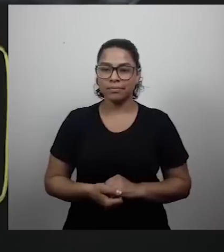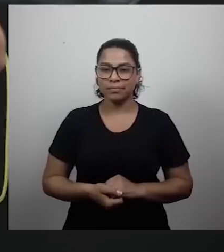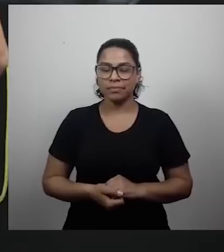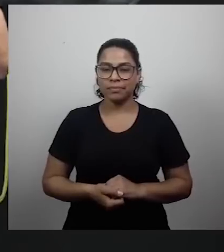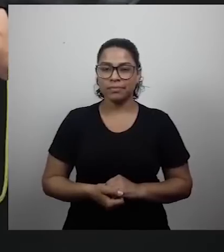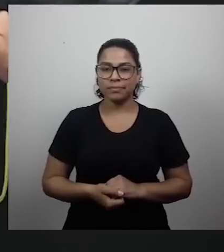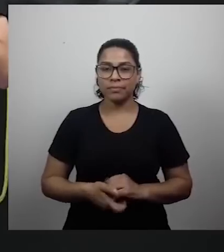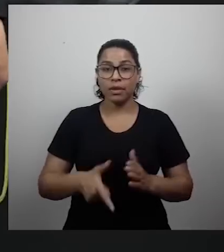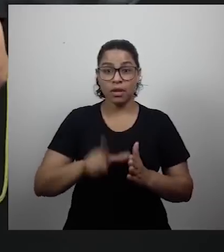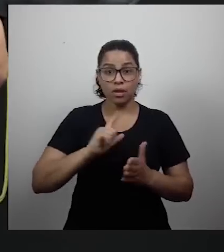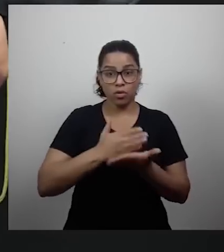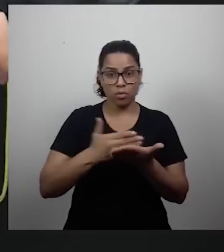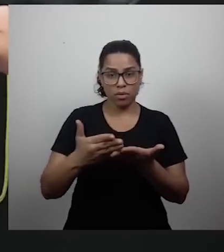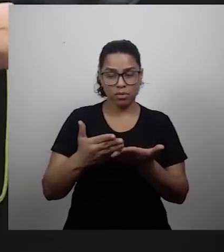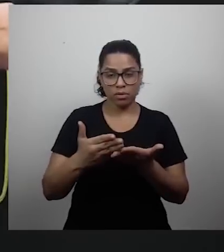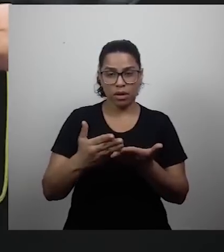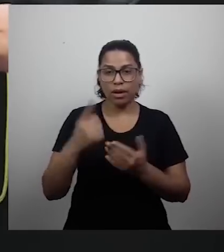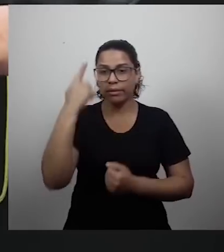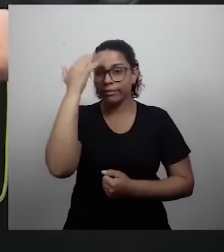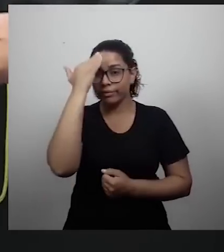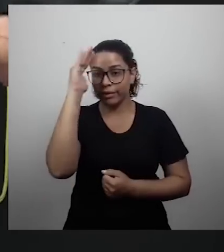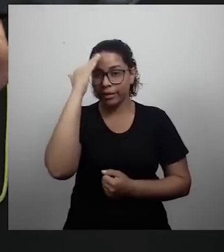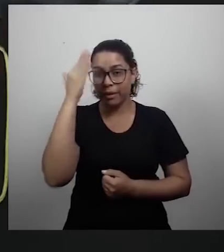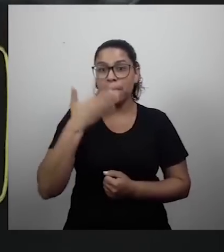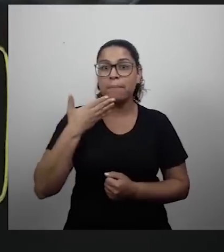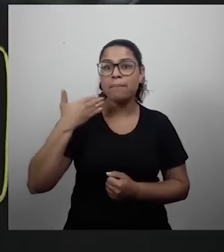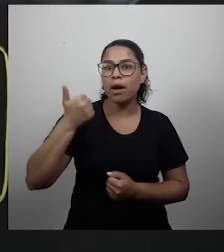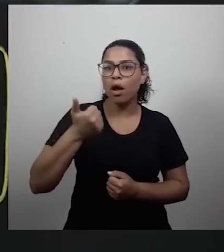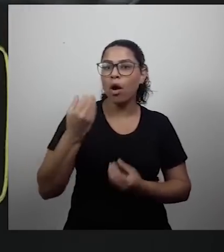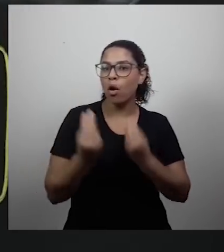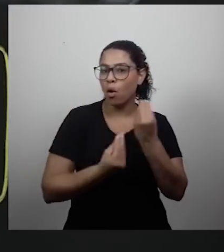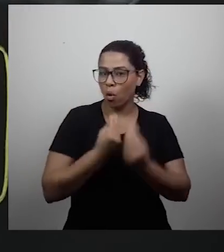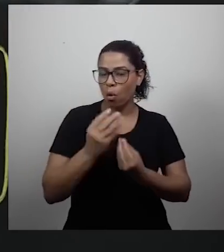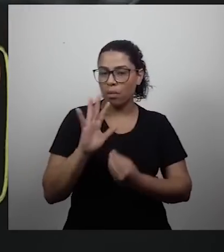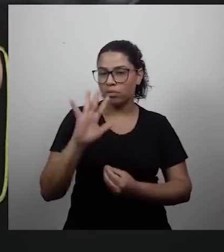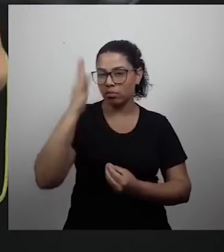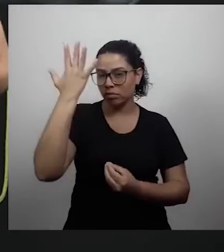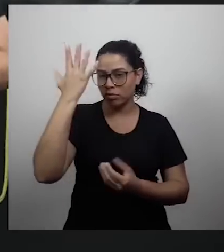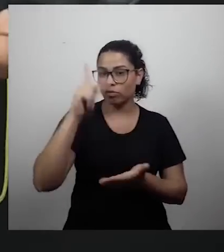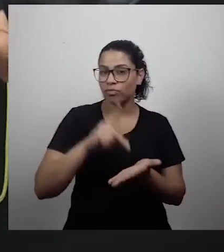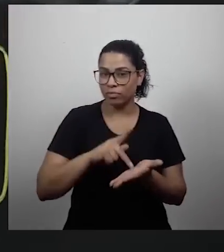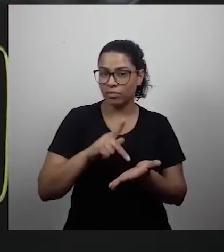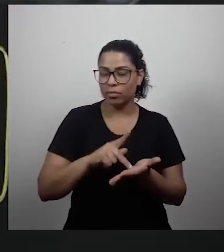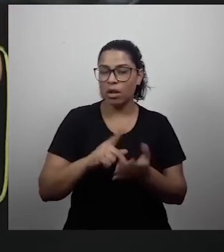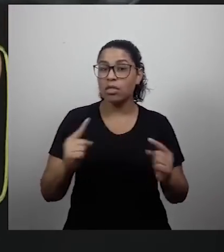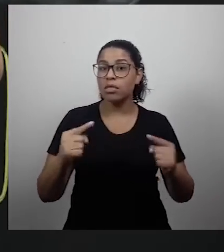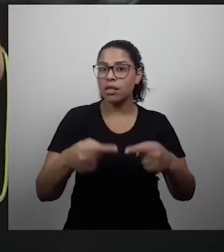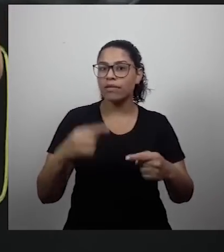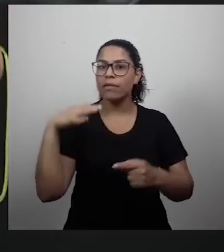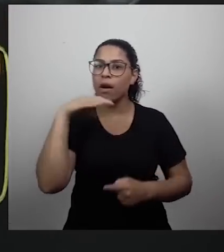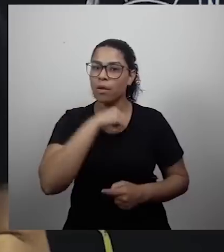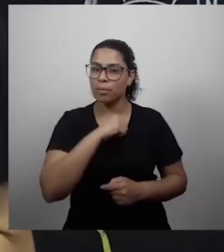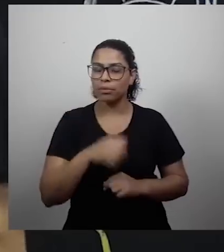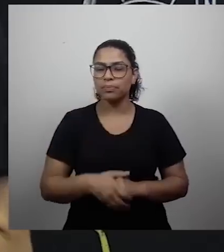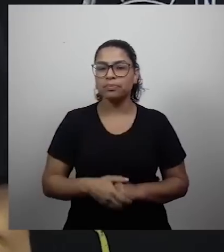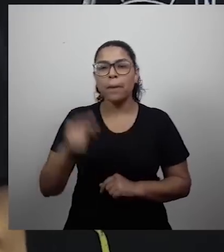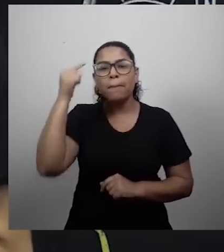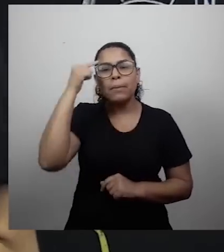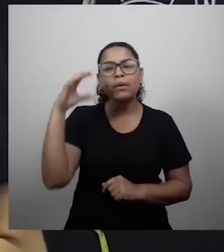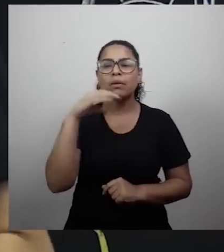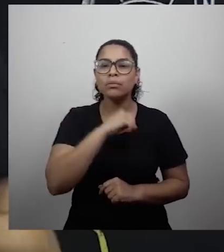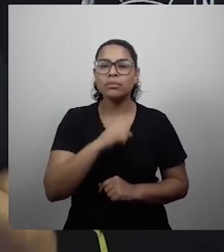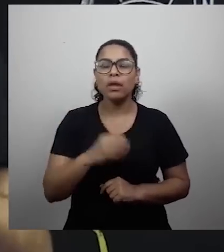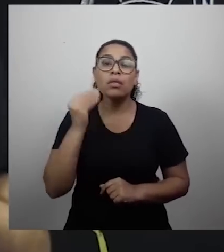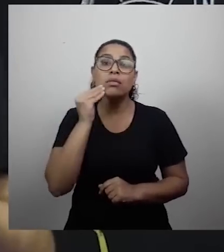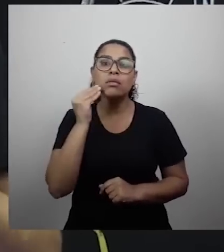mercadorias. Antes da gente começar, para você entender um pouco o impacto dessa transformação, eu vou te fazer um desafio rápido. Assim, pensa